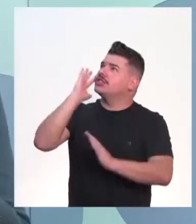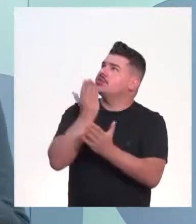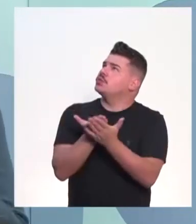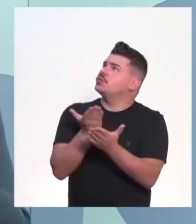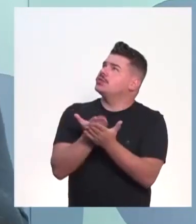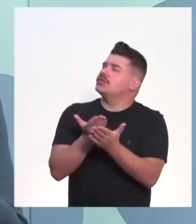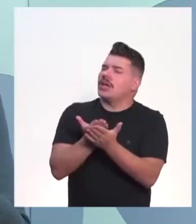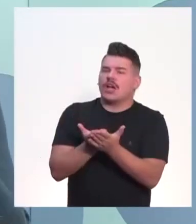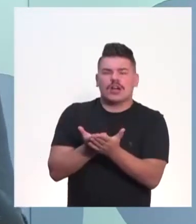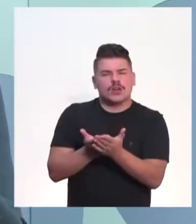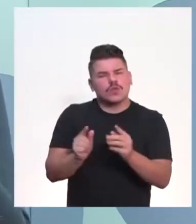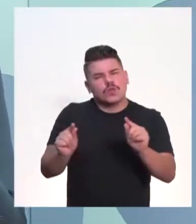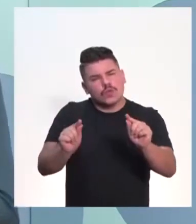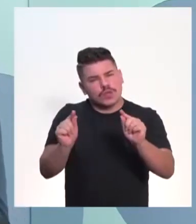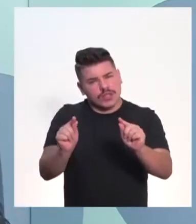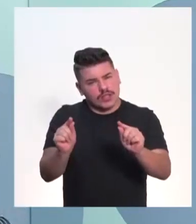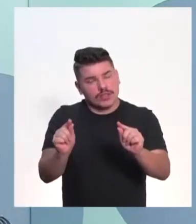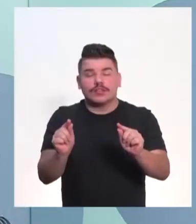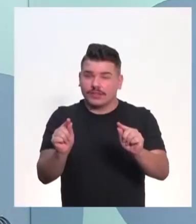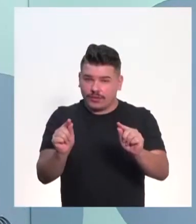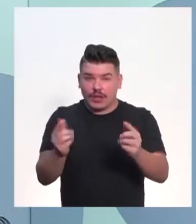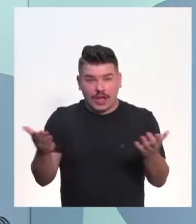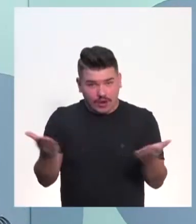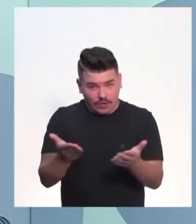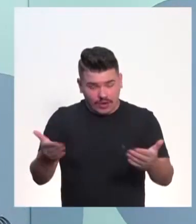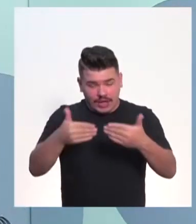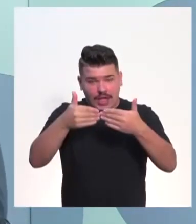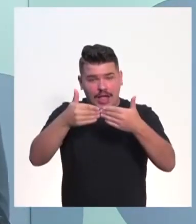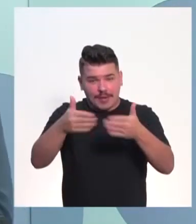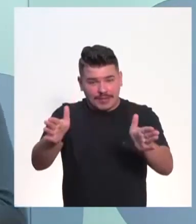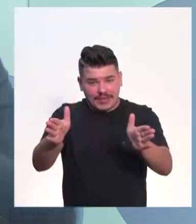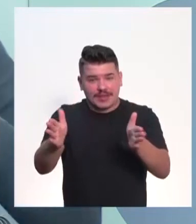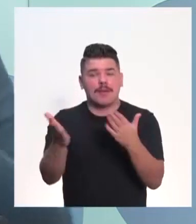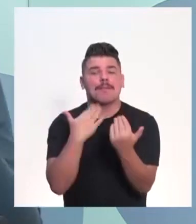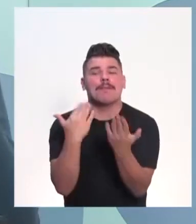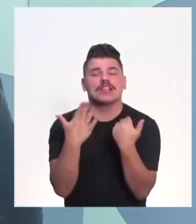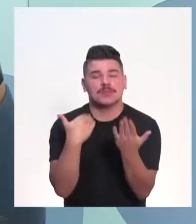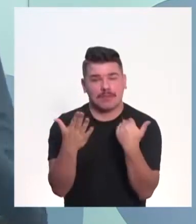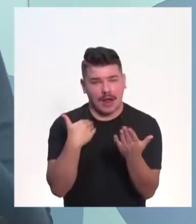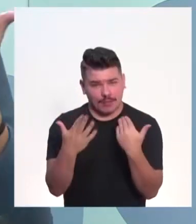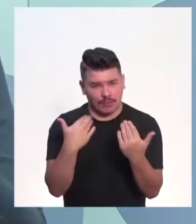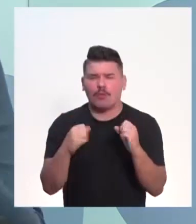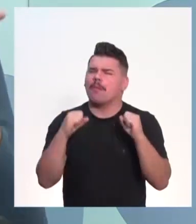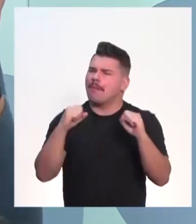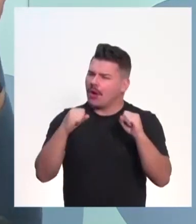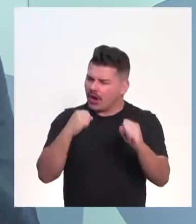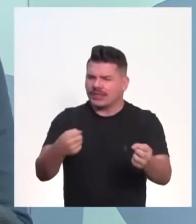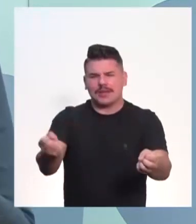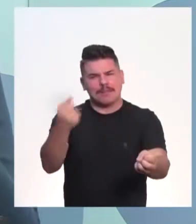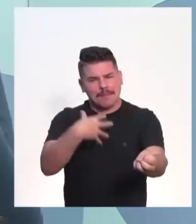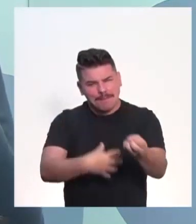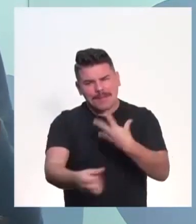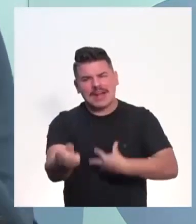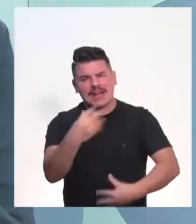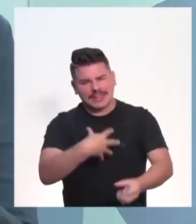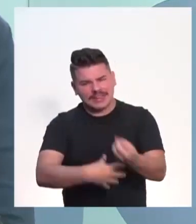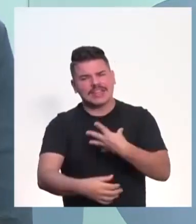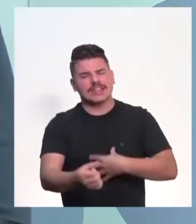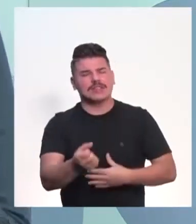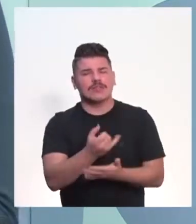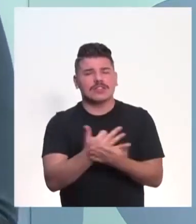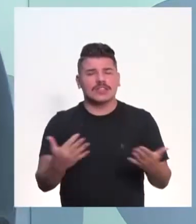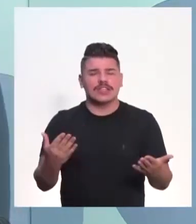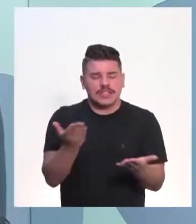vocês utilizassem agora o chat, pela primeira vez na nossa aula, para poder escrever o que vocês lembram quando vocês